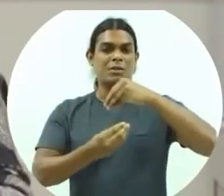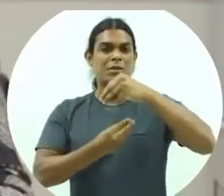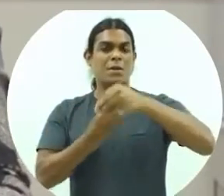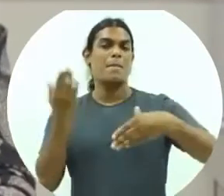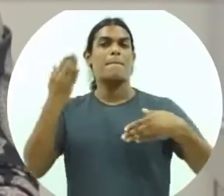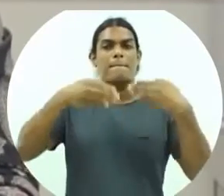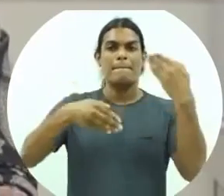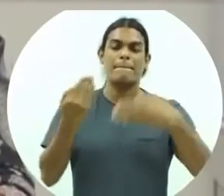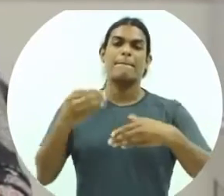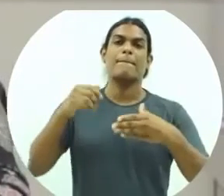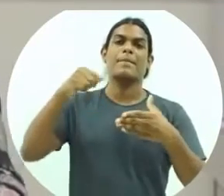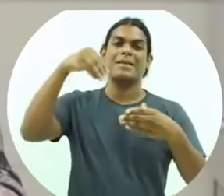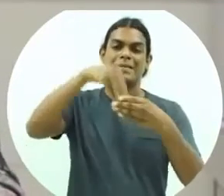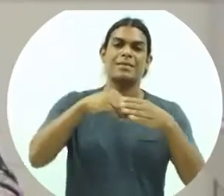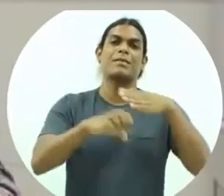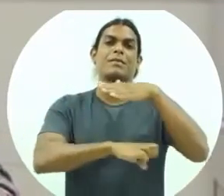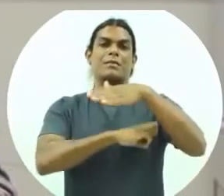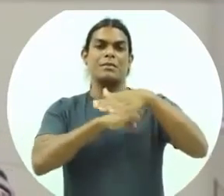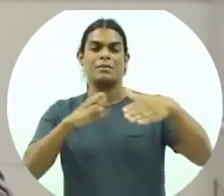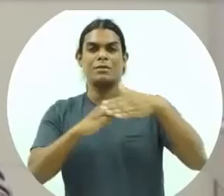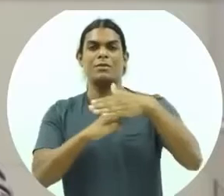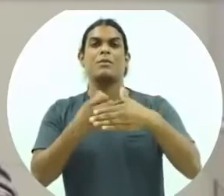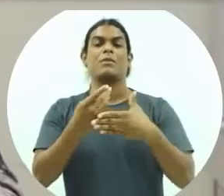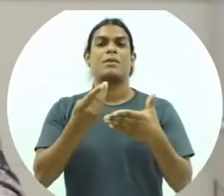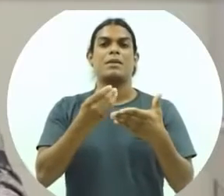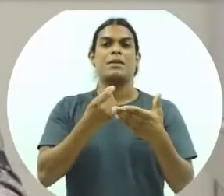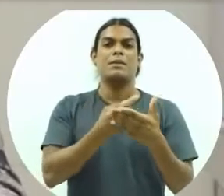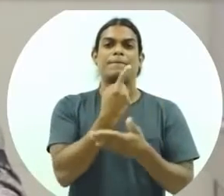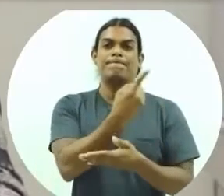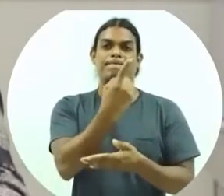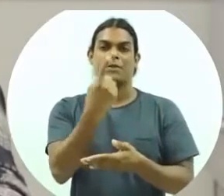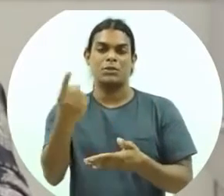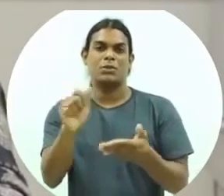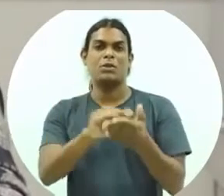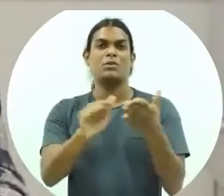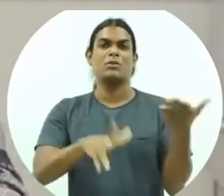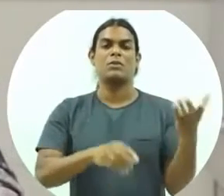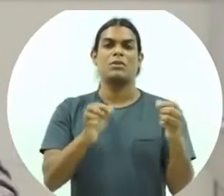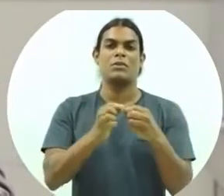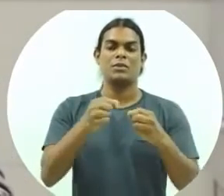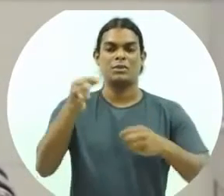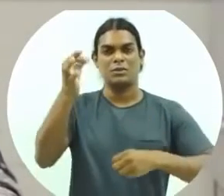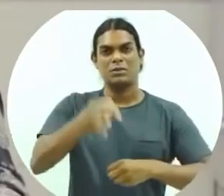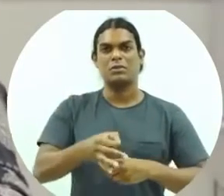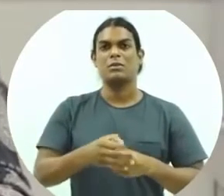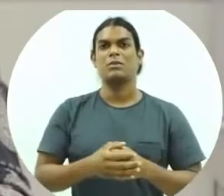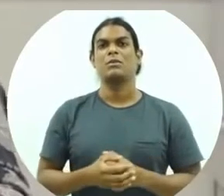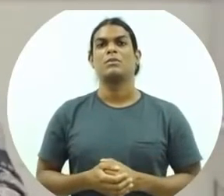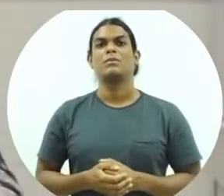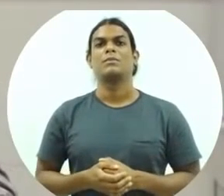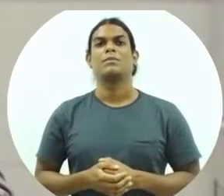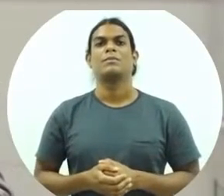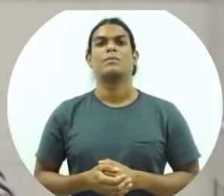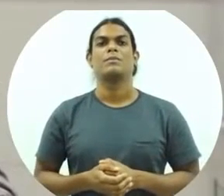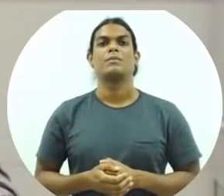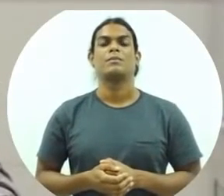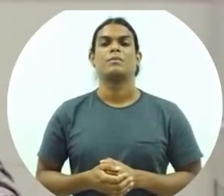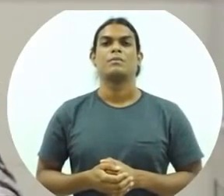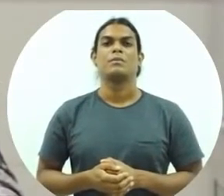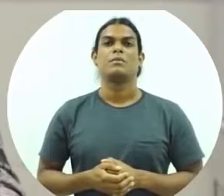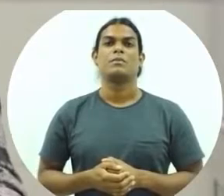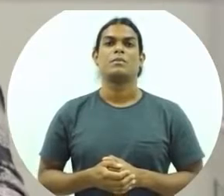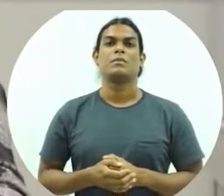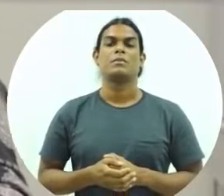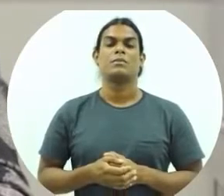engajadas dentro da organização para que o seu desempenho seja excelente. Melhorar a comunicação entre os níveis hierárquicos e na